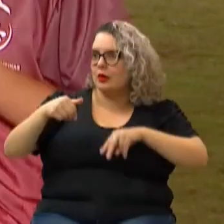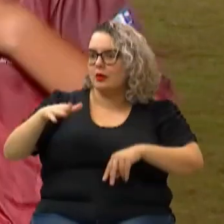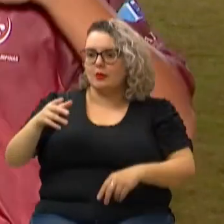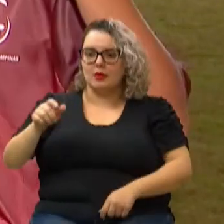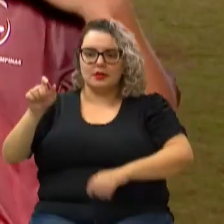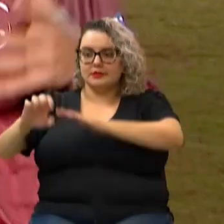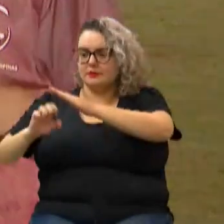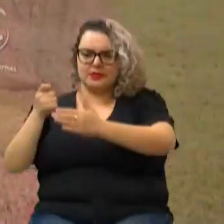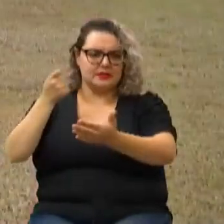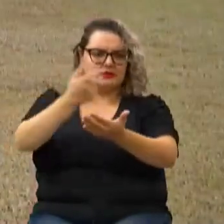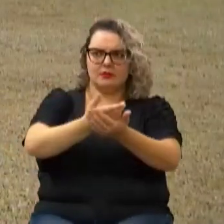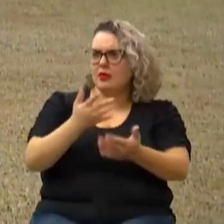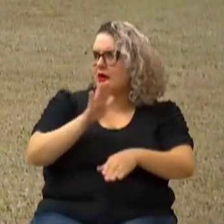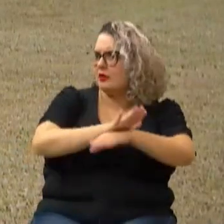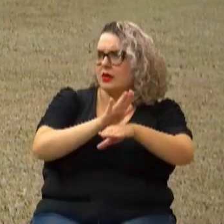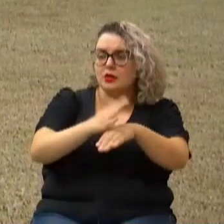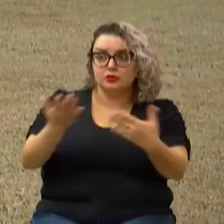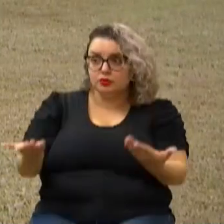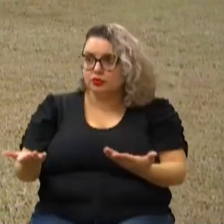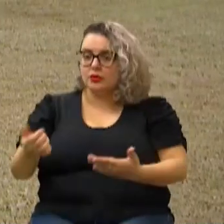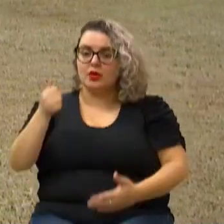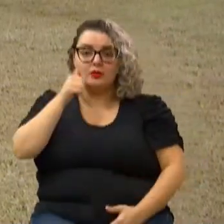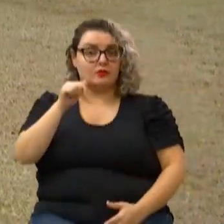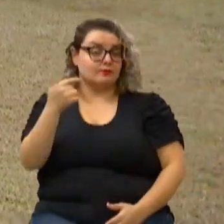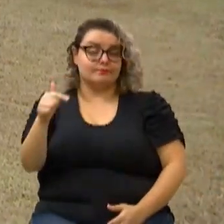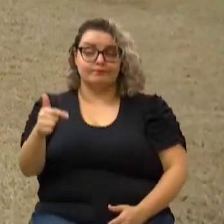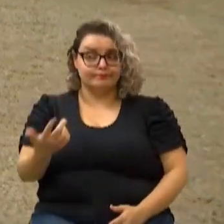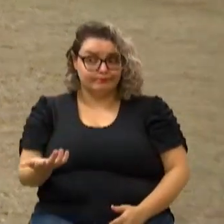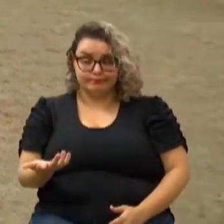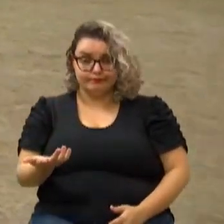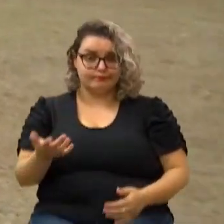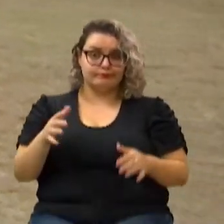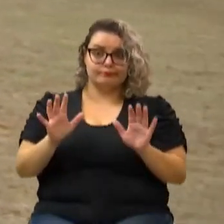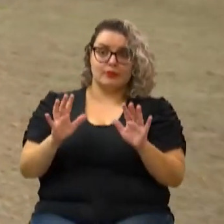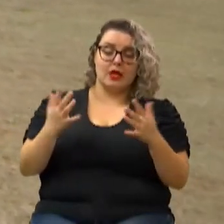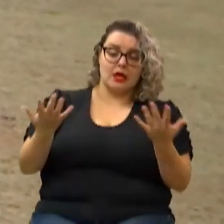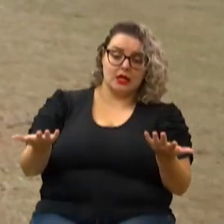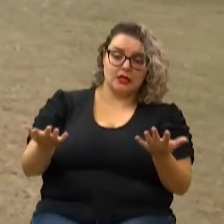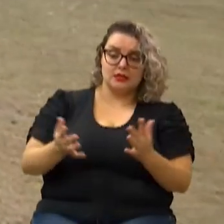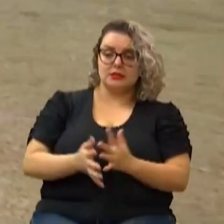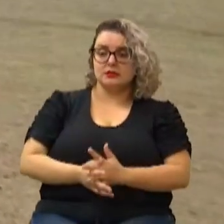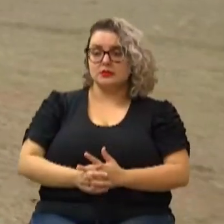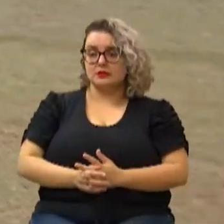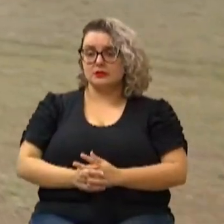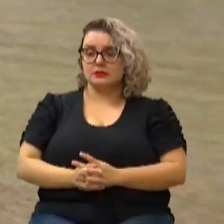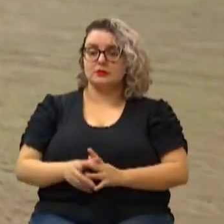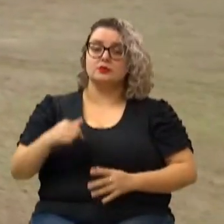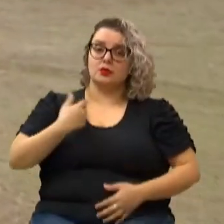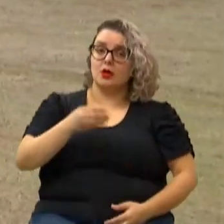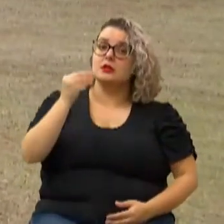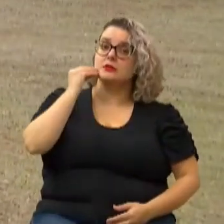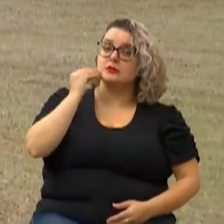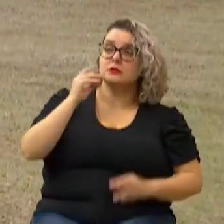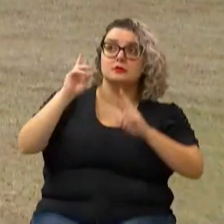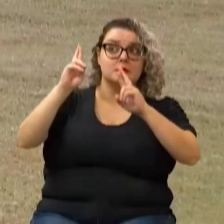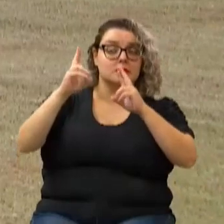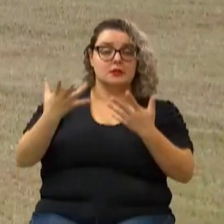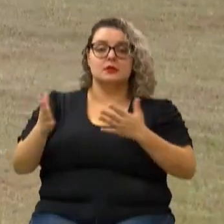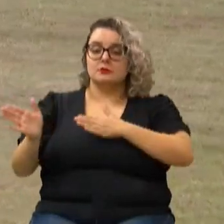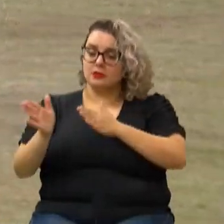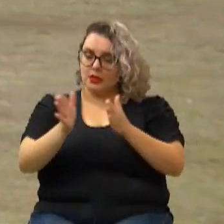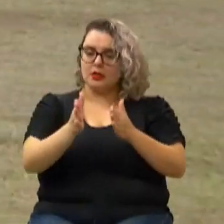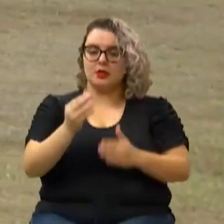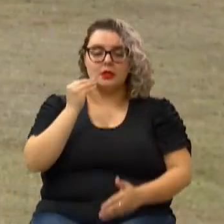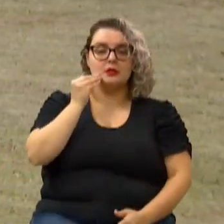visibilidade, tem muito mais patrocínio, muito mais coisas. E o feminino não tem, mas estamos aí tentando,